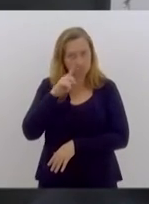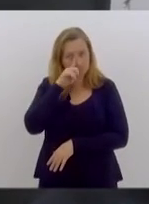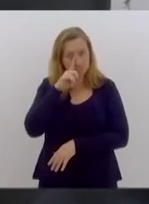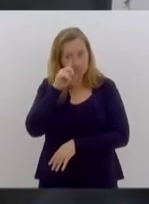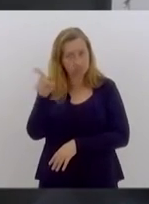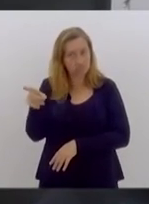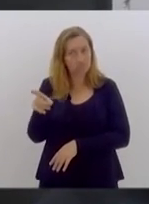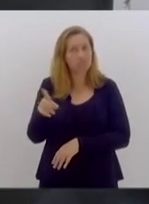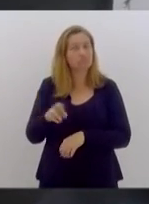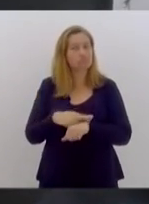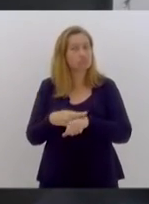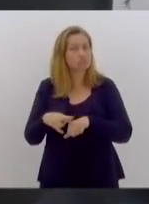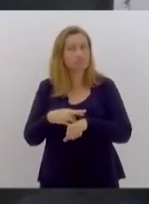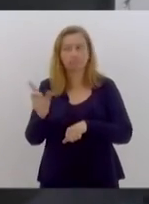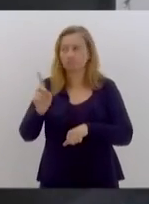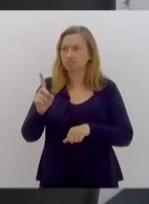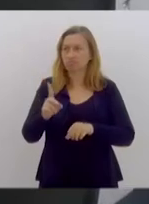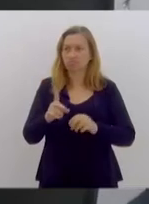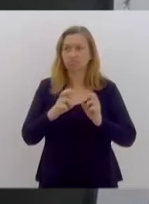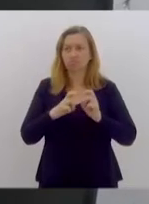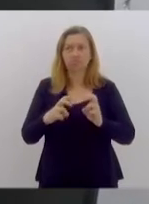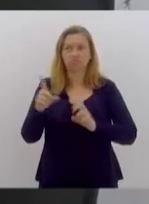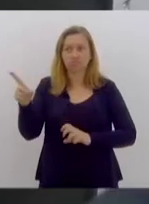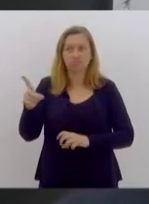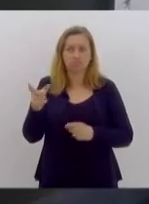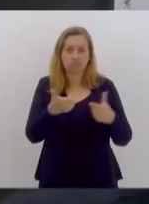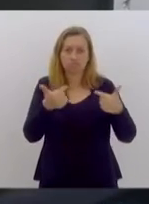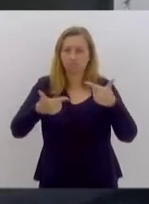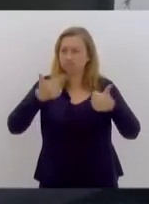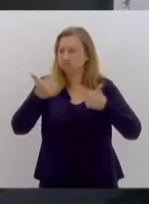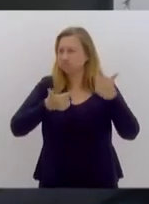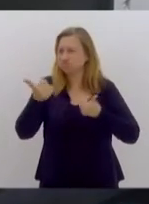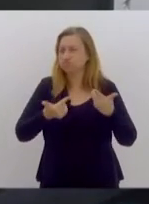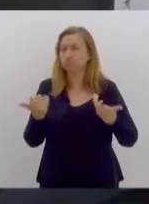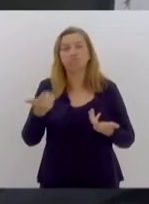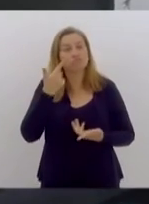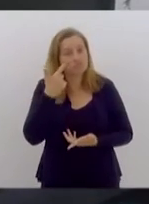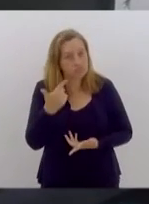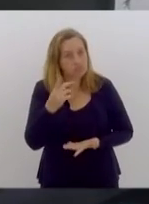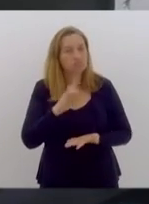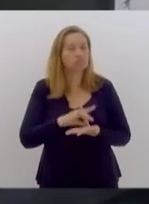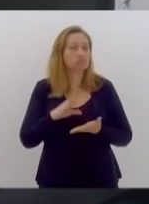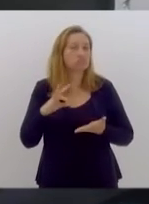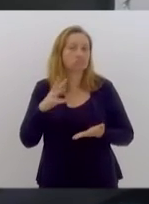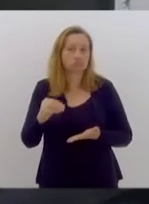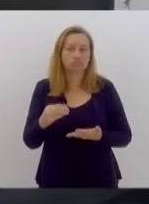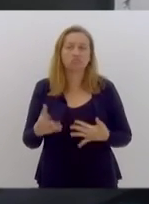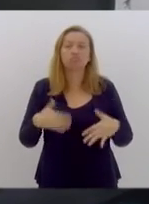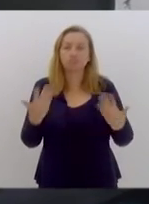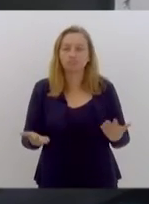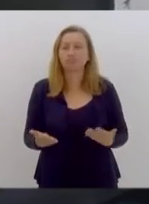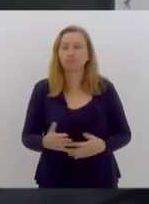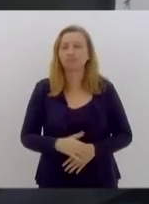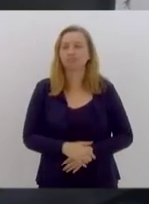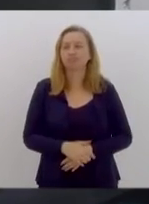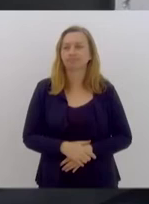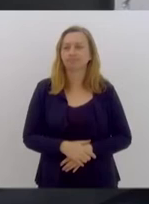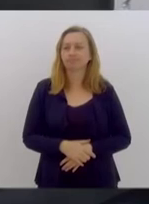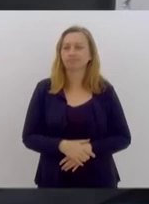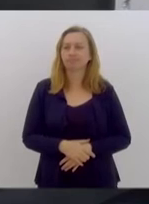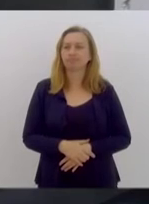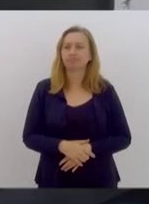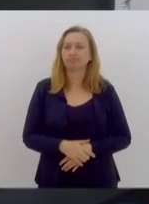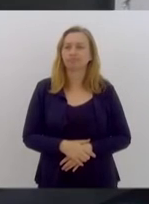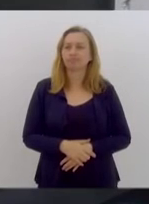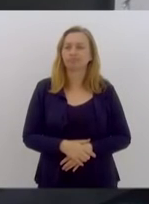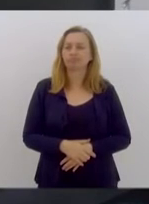Belford Roxo não vai por Amor tenta então nós vivenciamos Essa realidade toda então fiz uma uma pequena